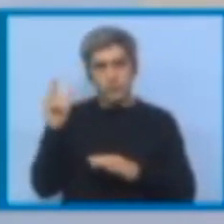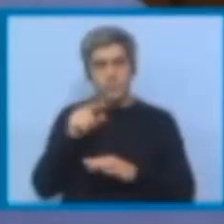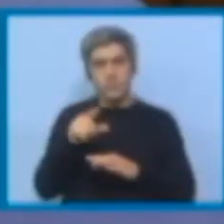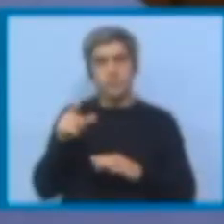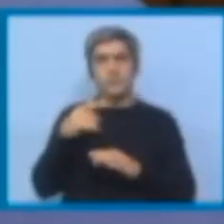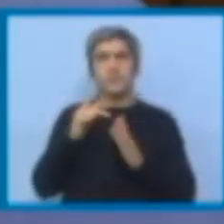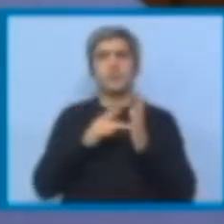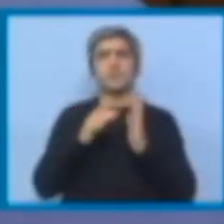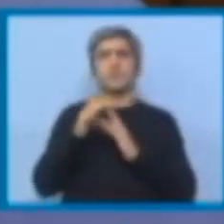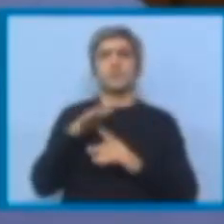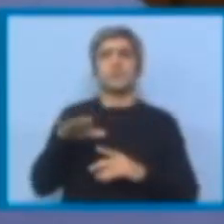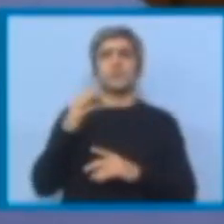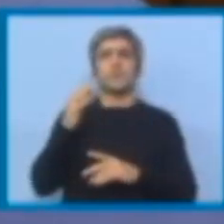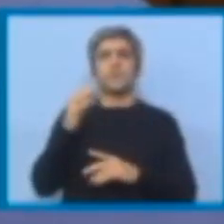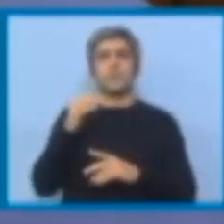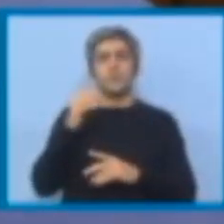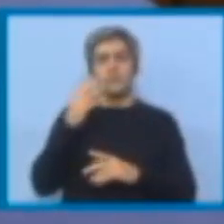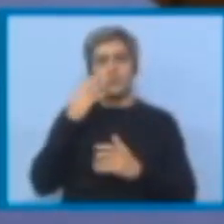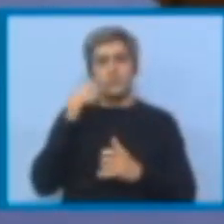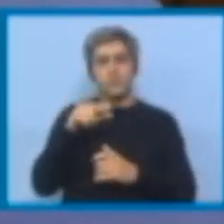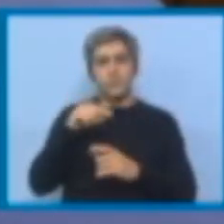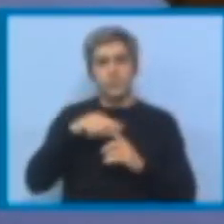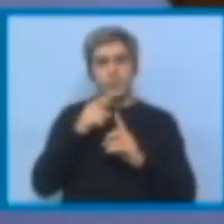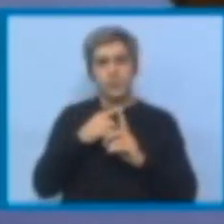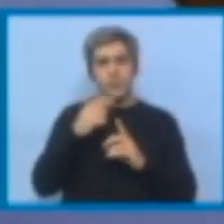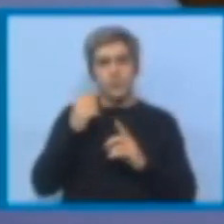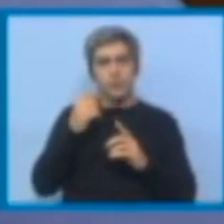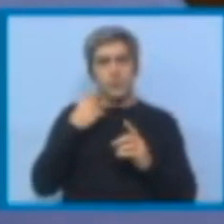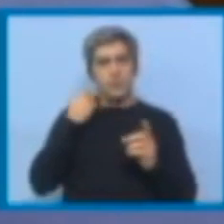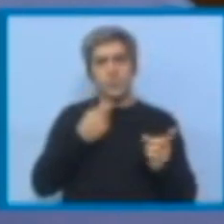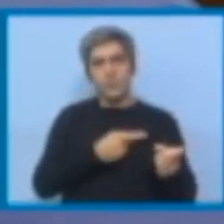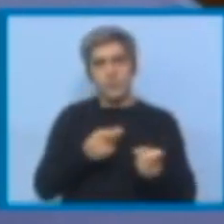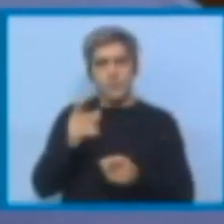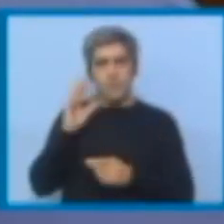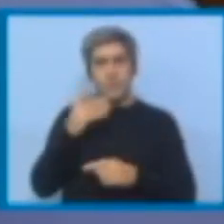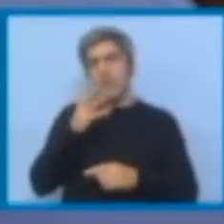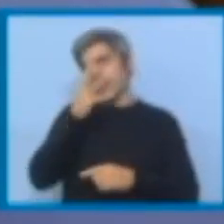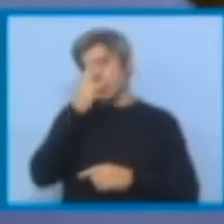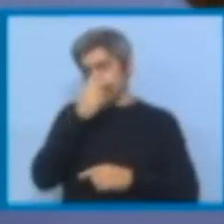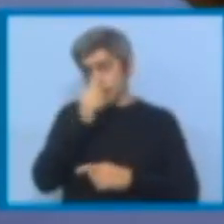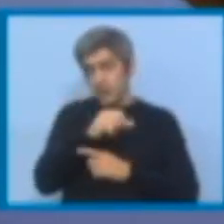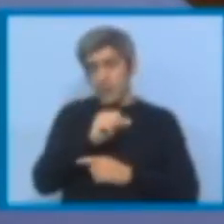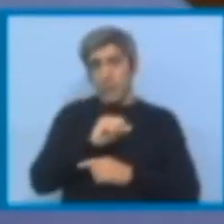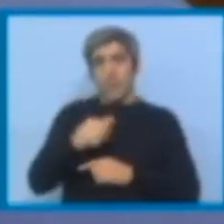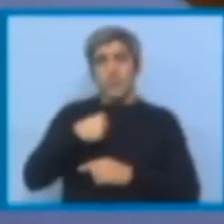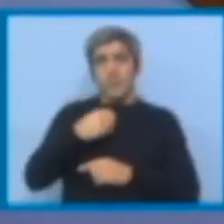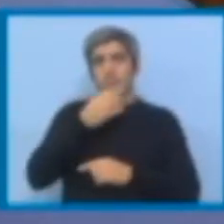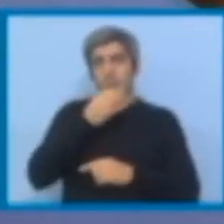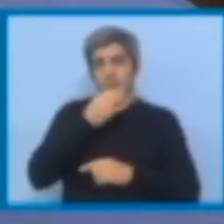os cristãos foram também particularmente visados este ano por ataques terroristas. É triste, e contra mim